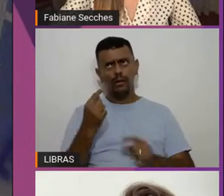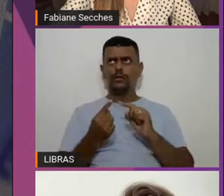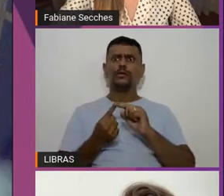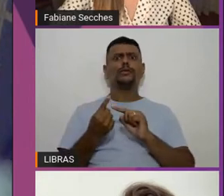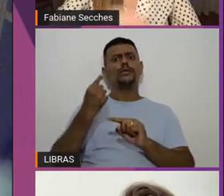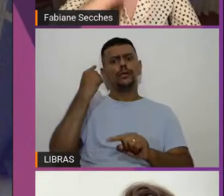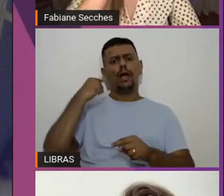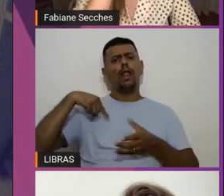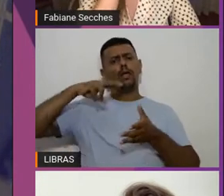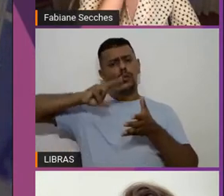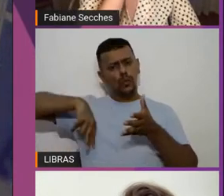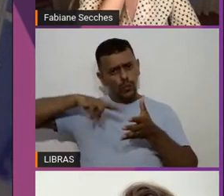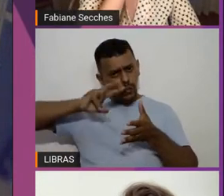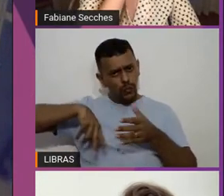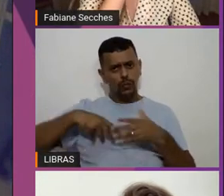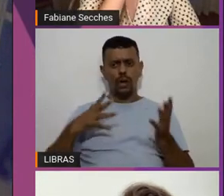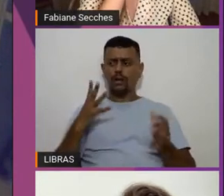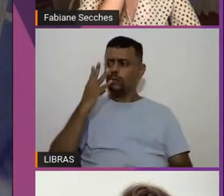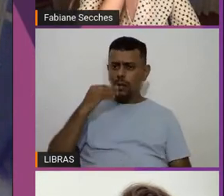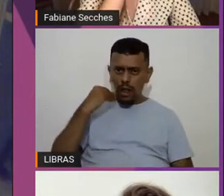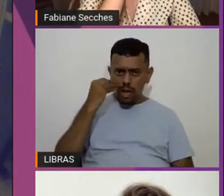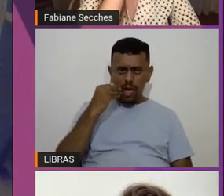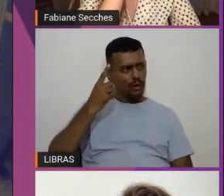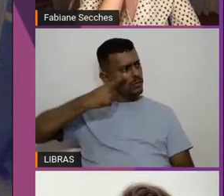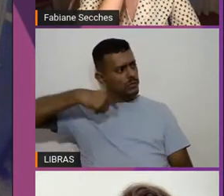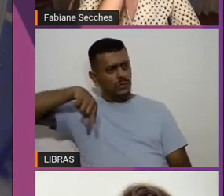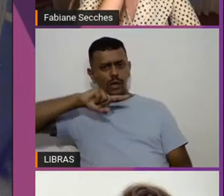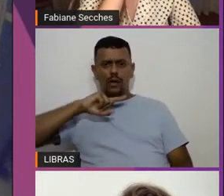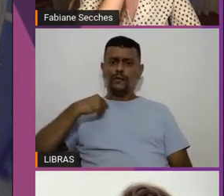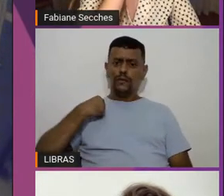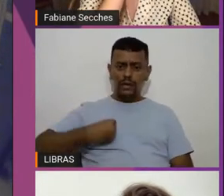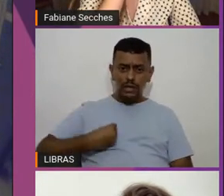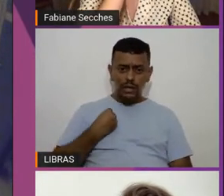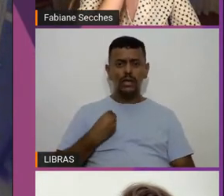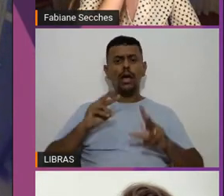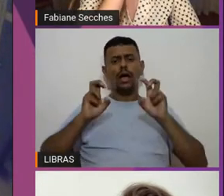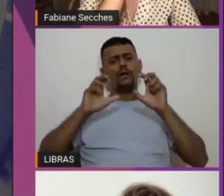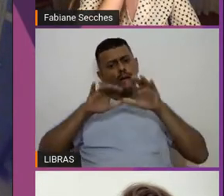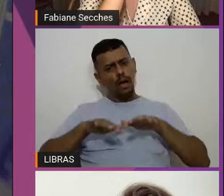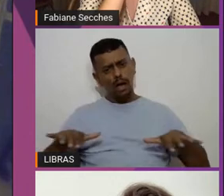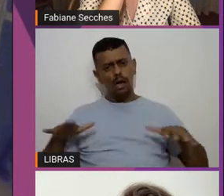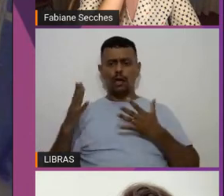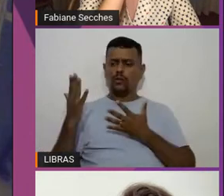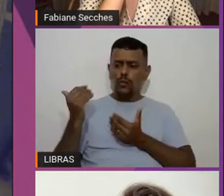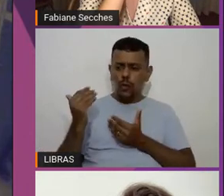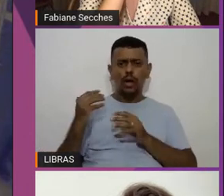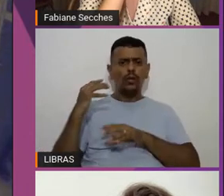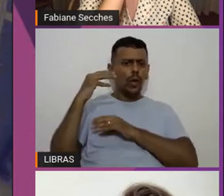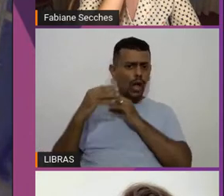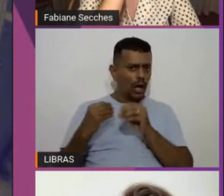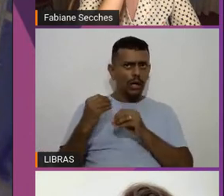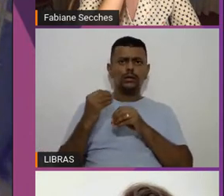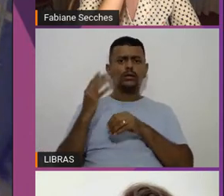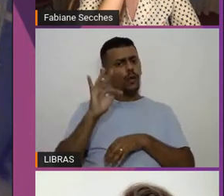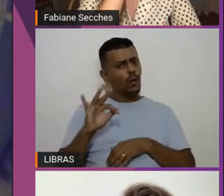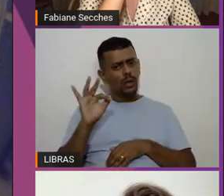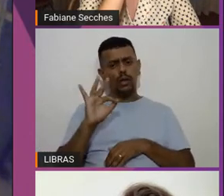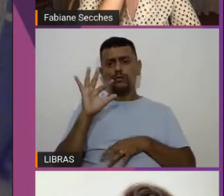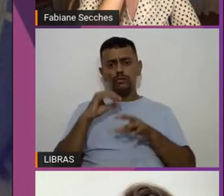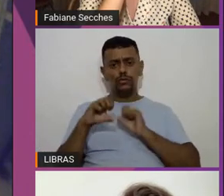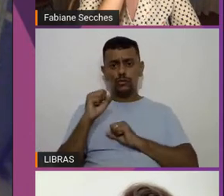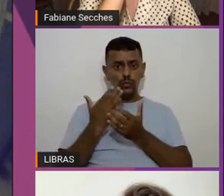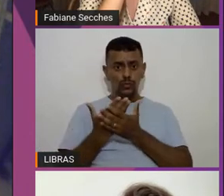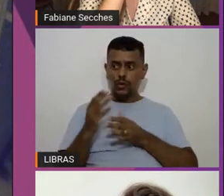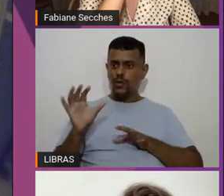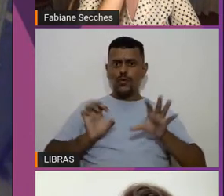estamos a gente passou a nossa infância e adolescência nossos estúdios que sim nós somos